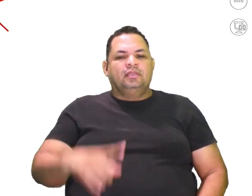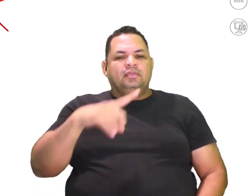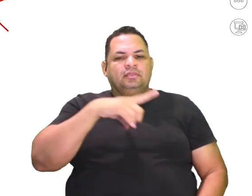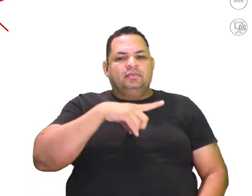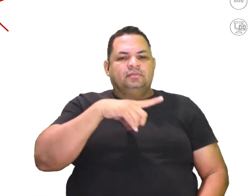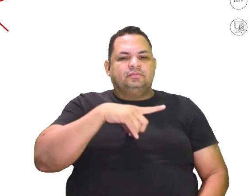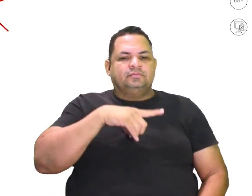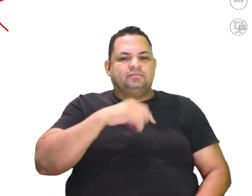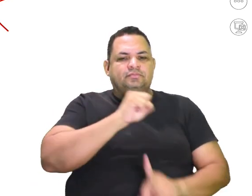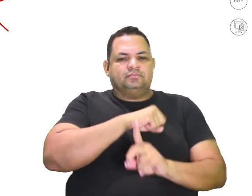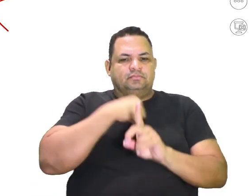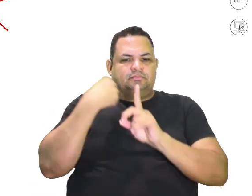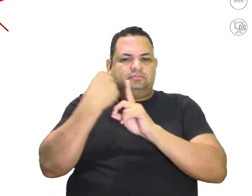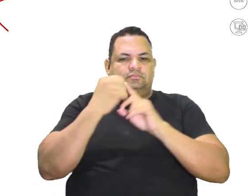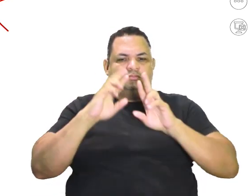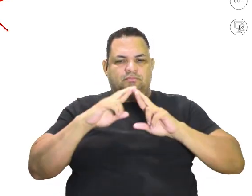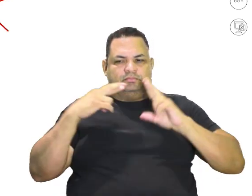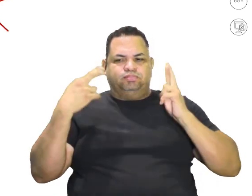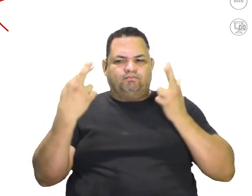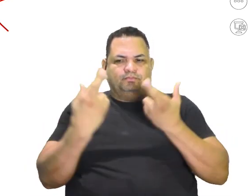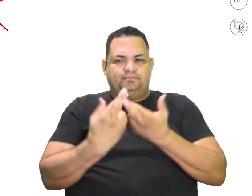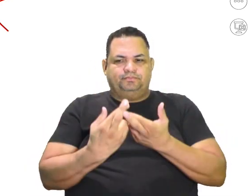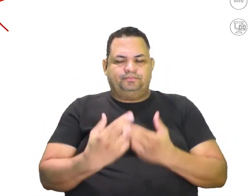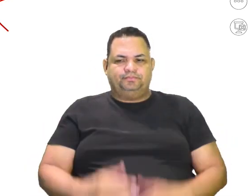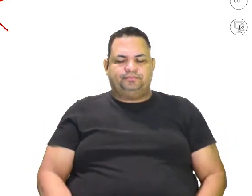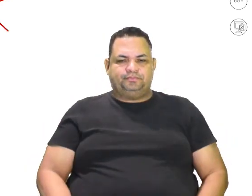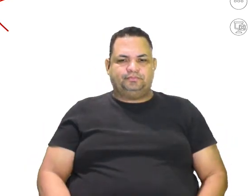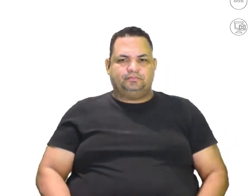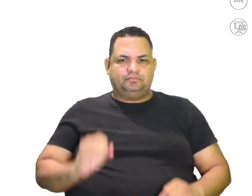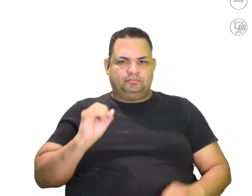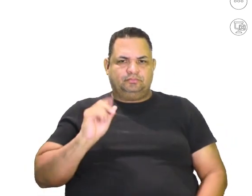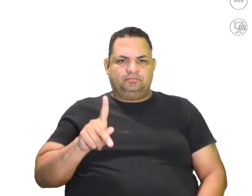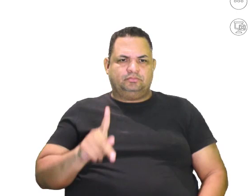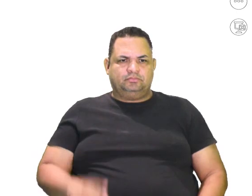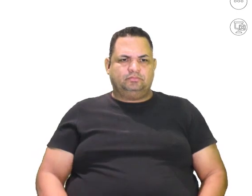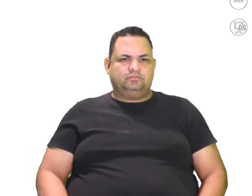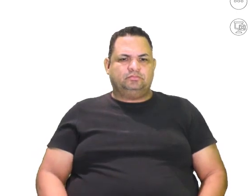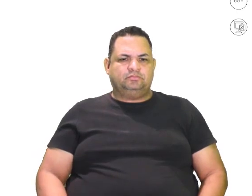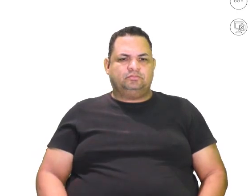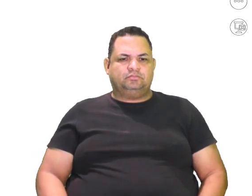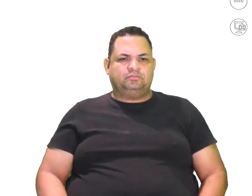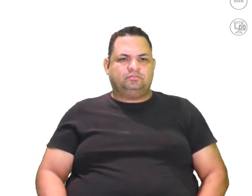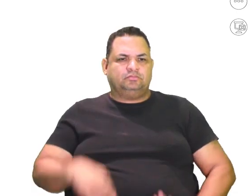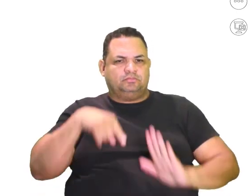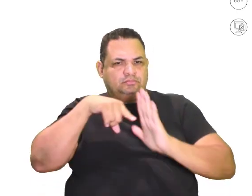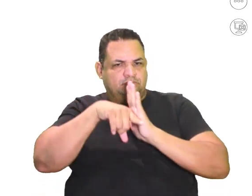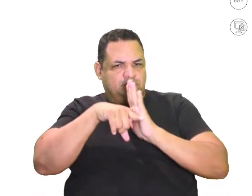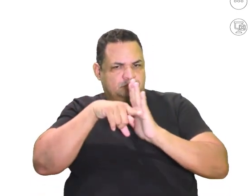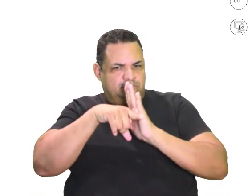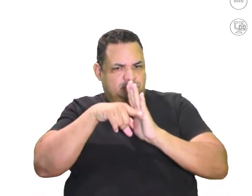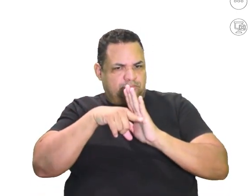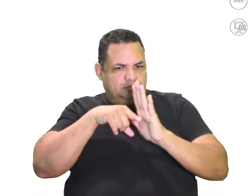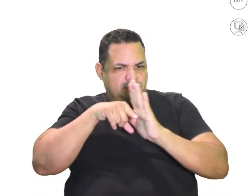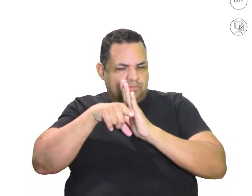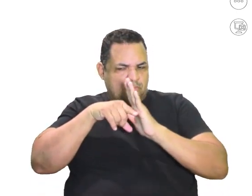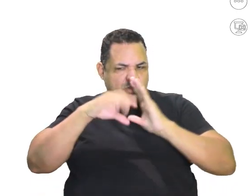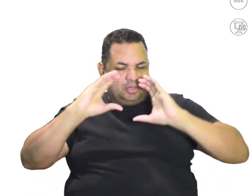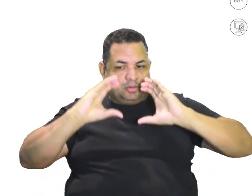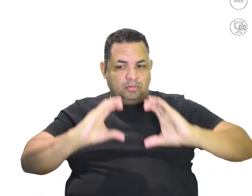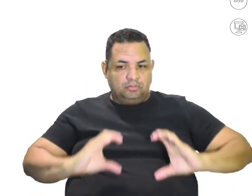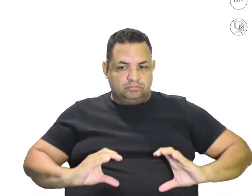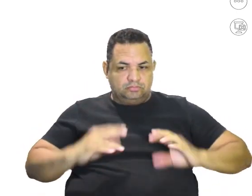tem a sociedade reunida. Ok? A investigação do